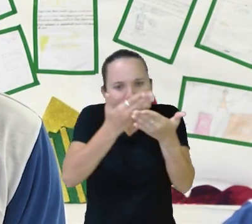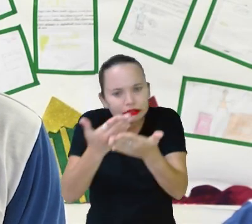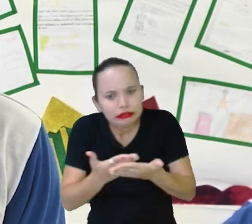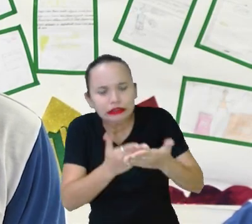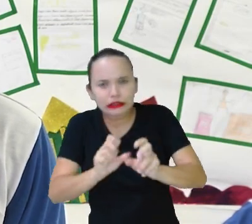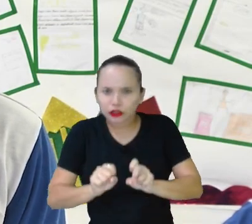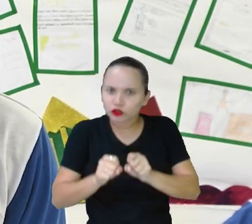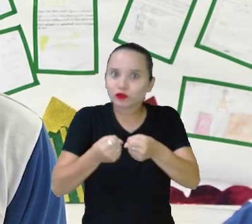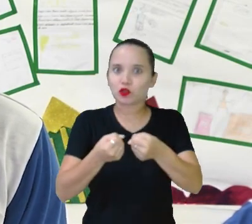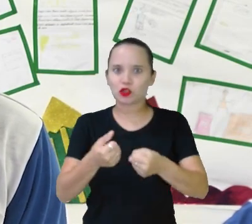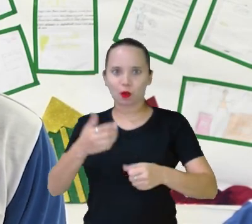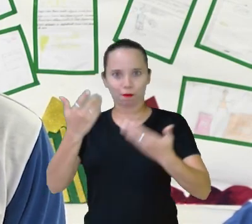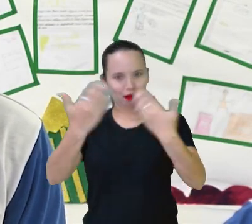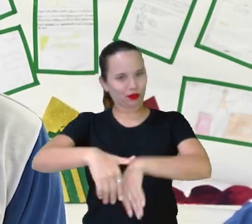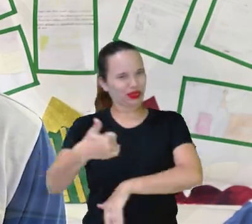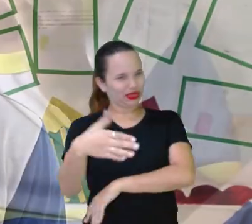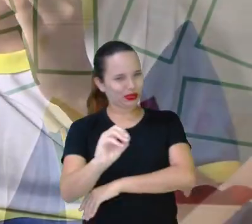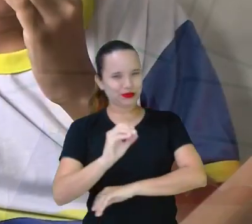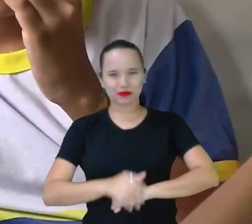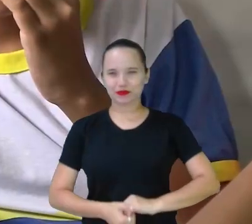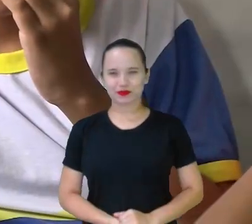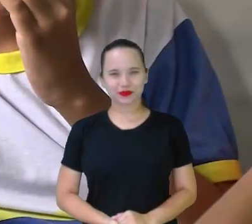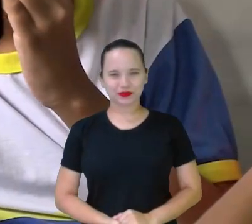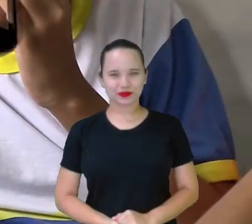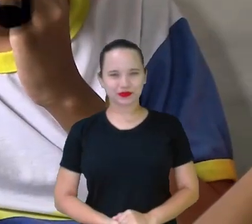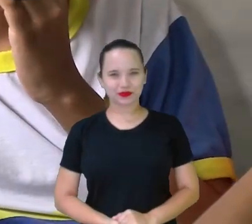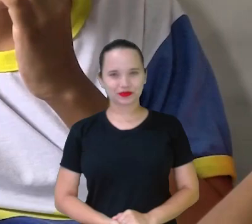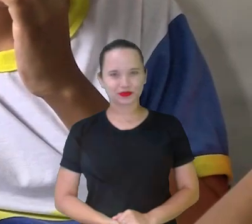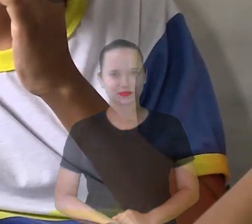para tirar um 10 nessa prova.